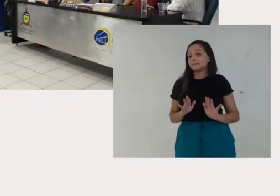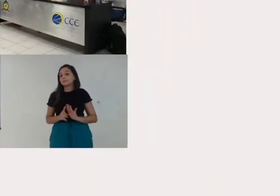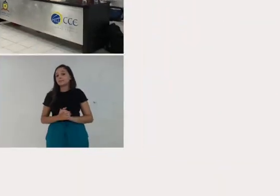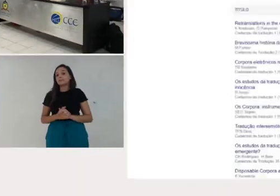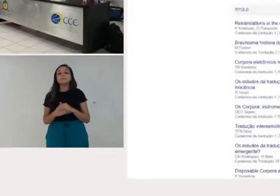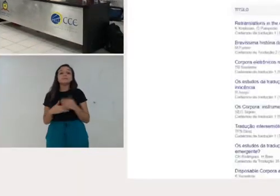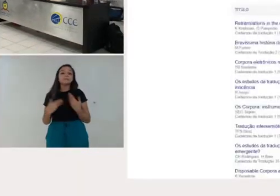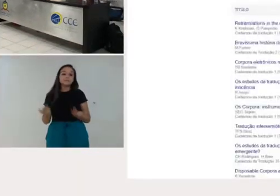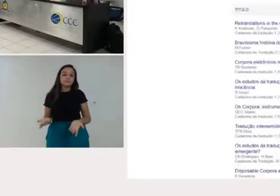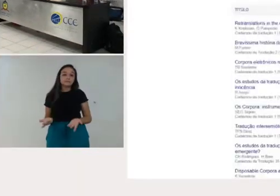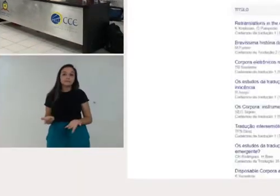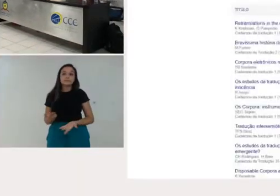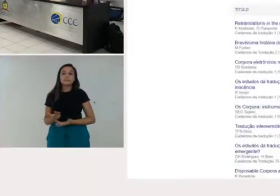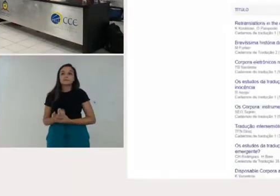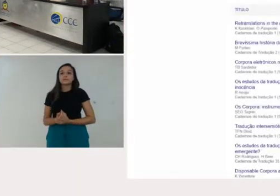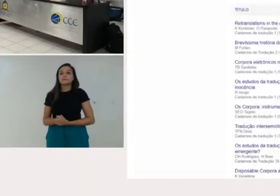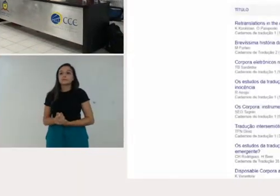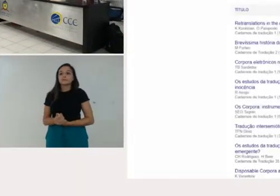Enfim.